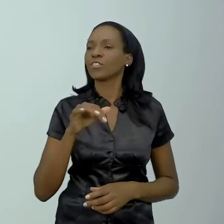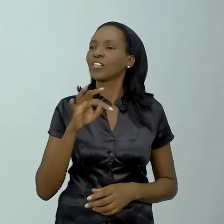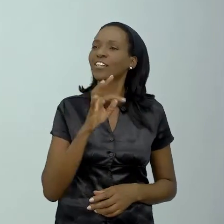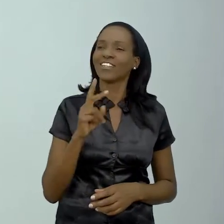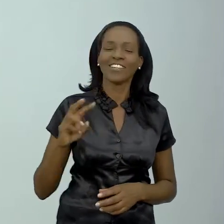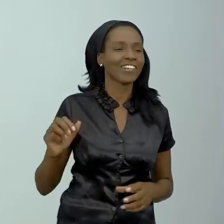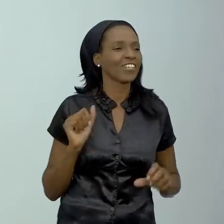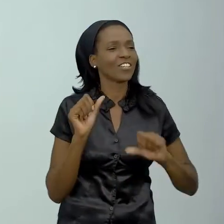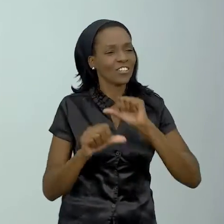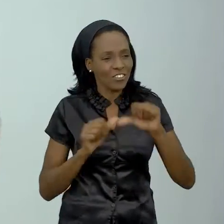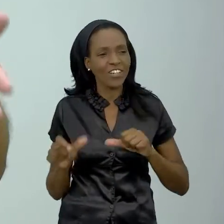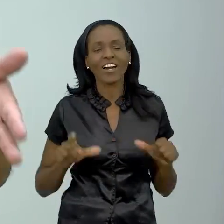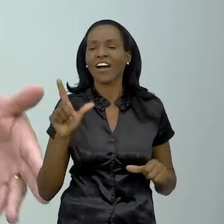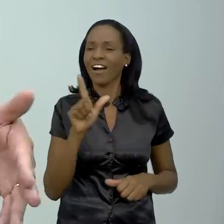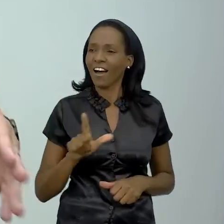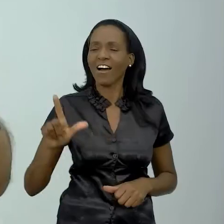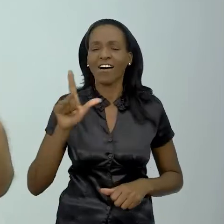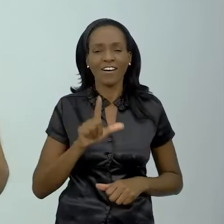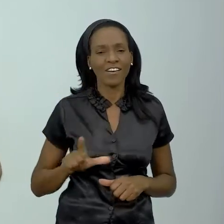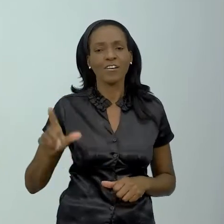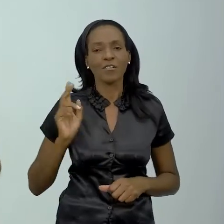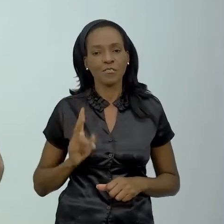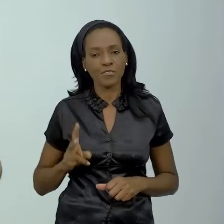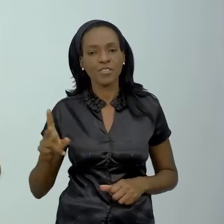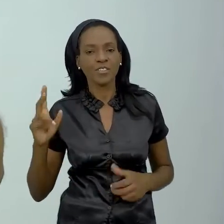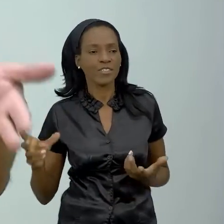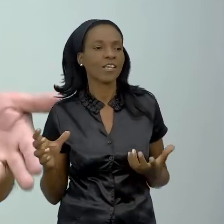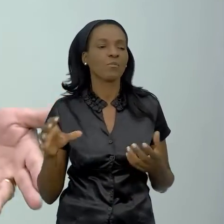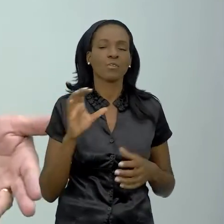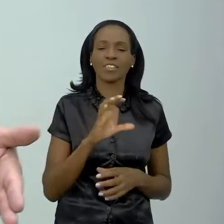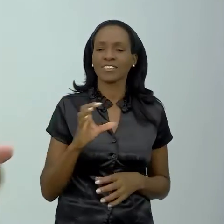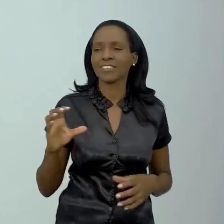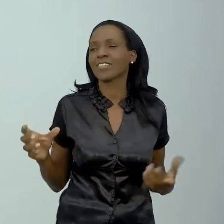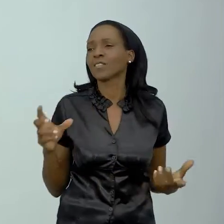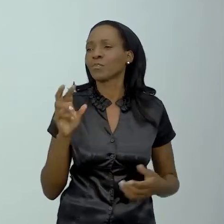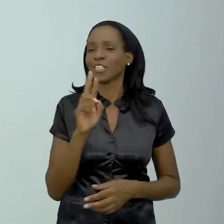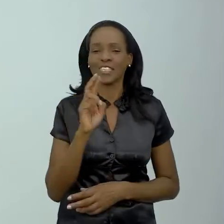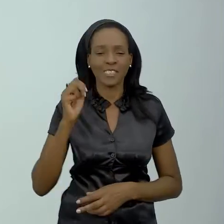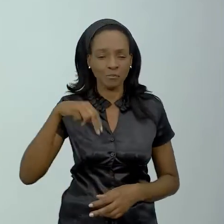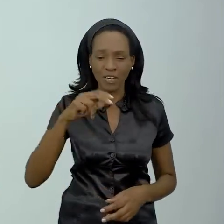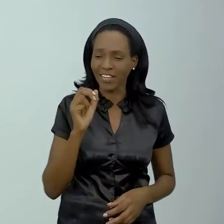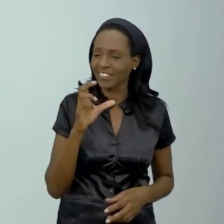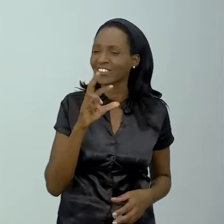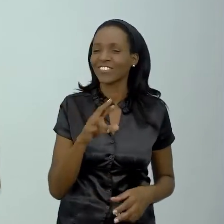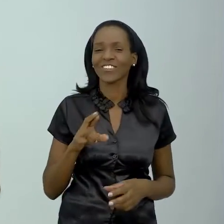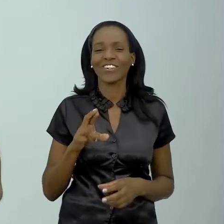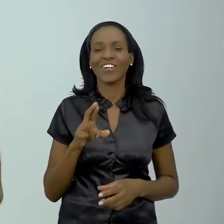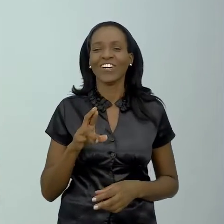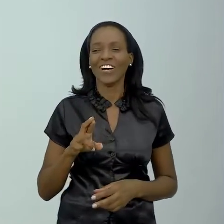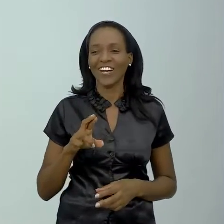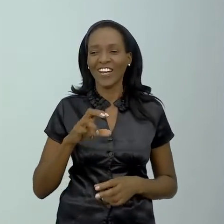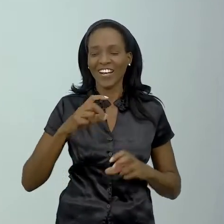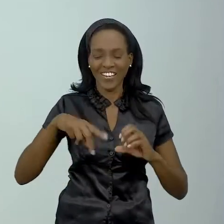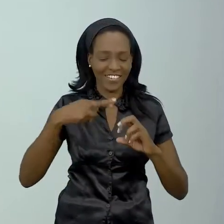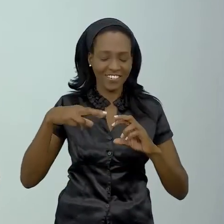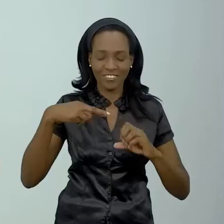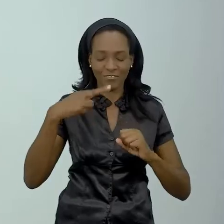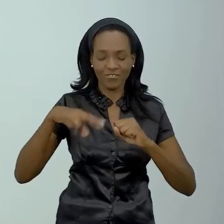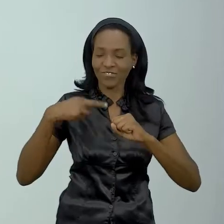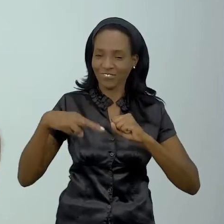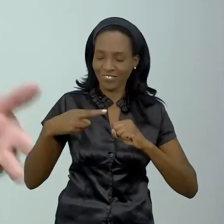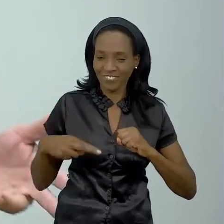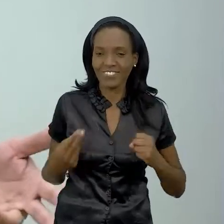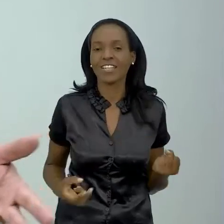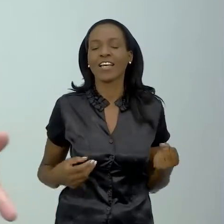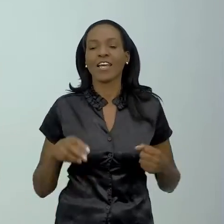né, do classicismo, que era a literatura do Renascimento, para o Barroco, depois para o Arcadismo, dos